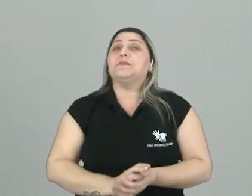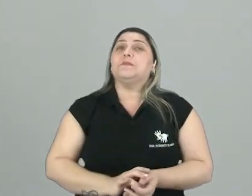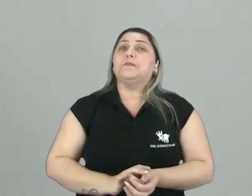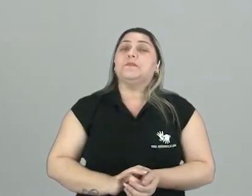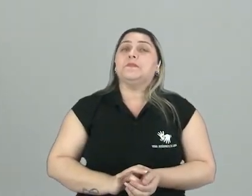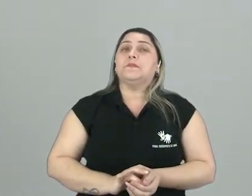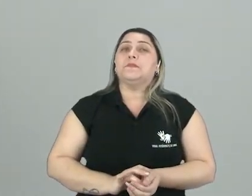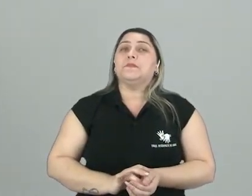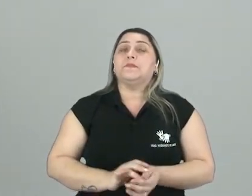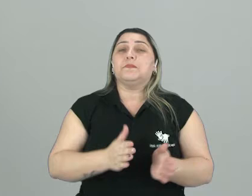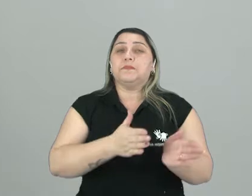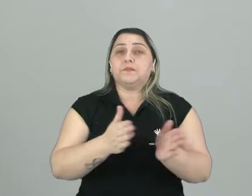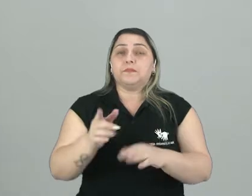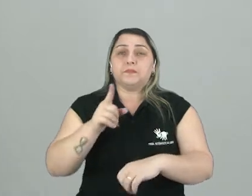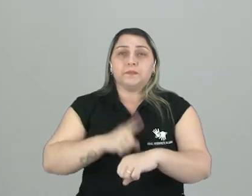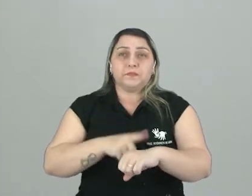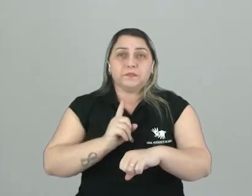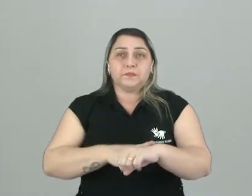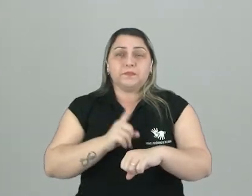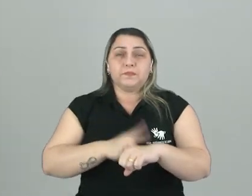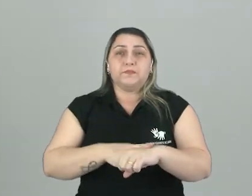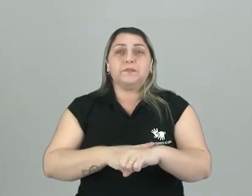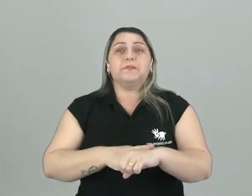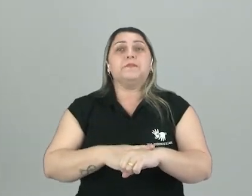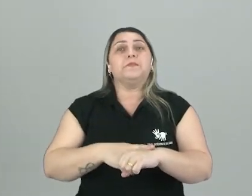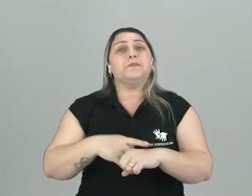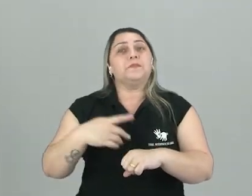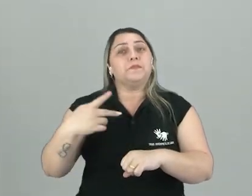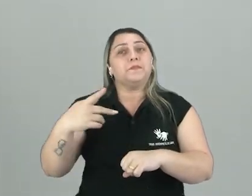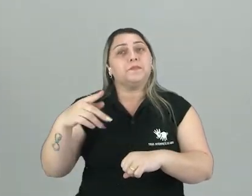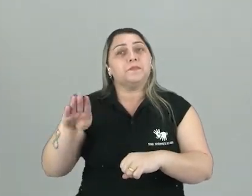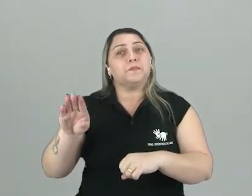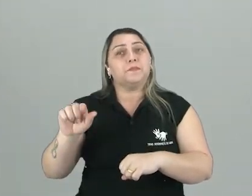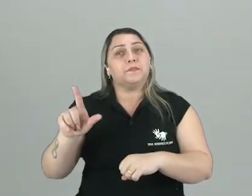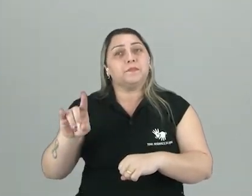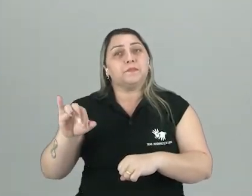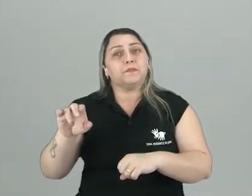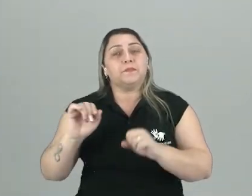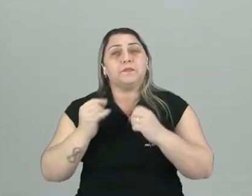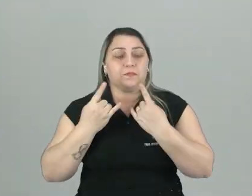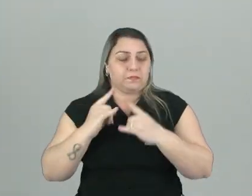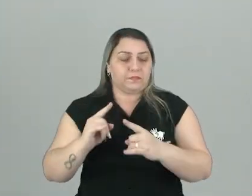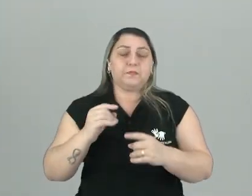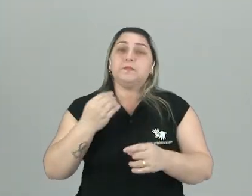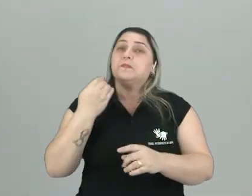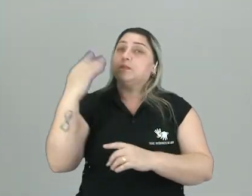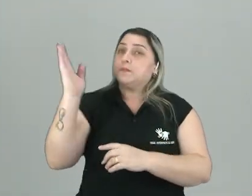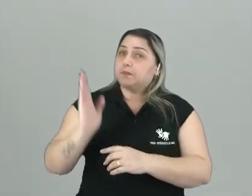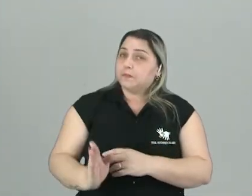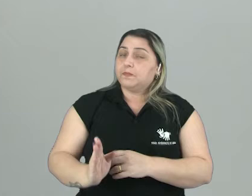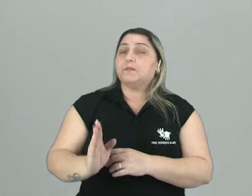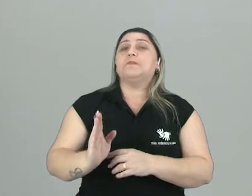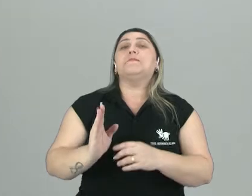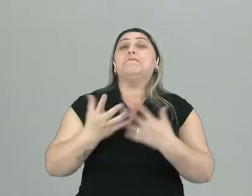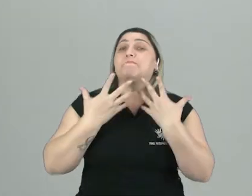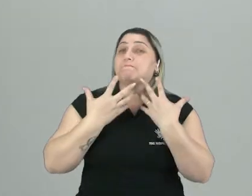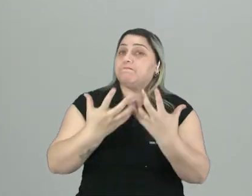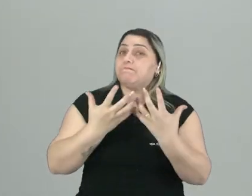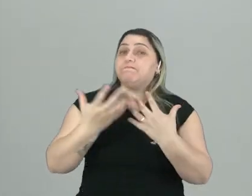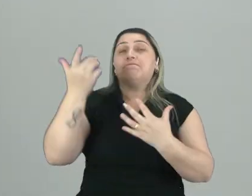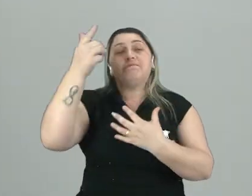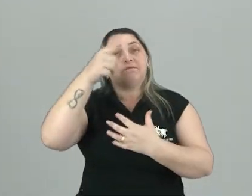um determinado período de tempo a esse chamado Bolívia Syndicate, que foi quando o Brasil entrou em jogo e passou a